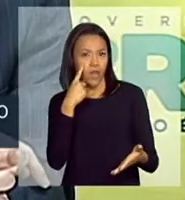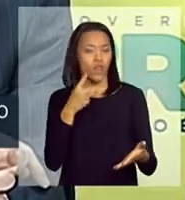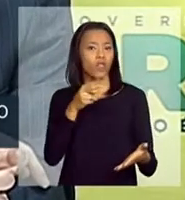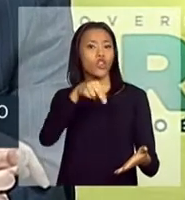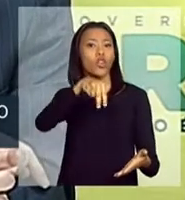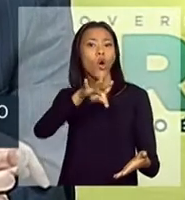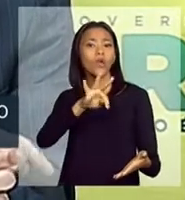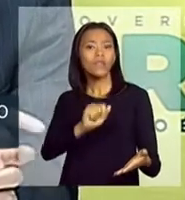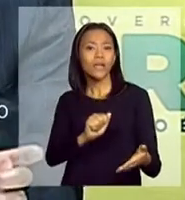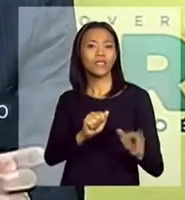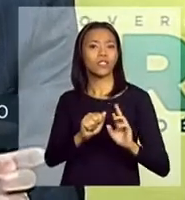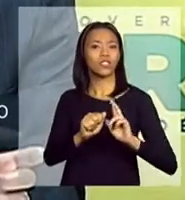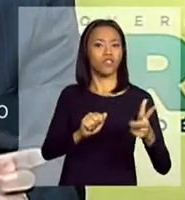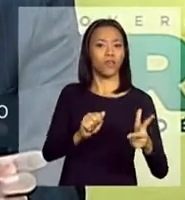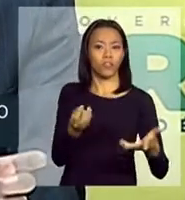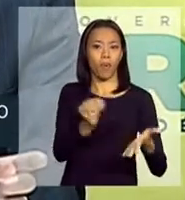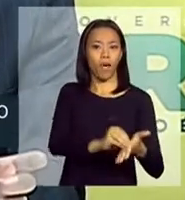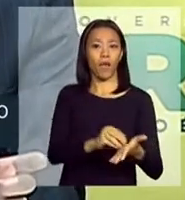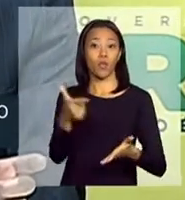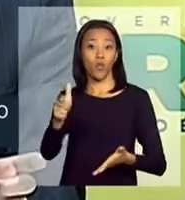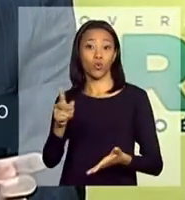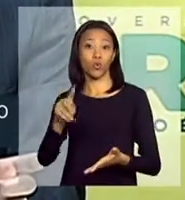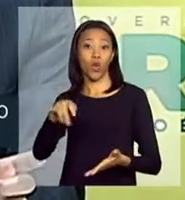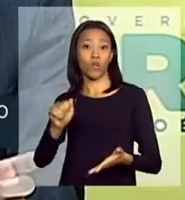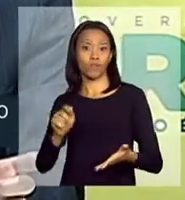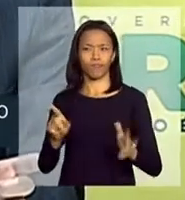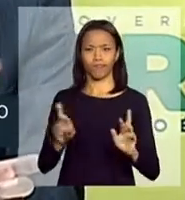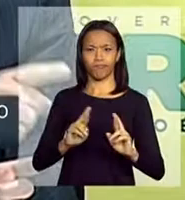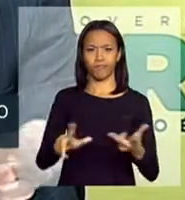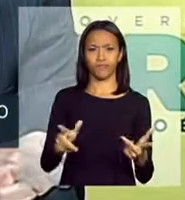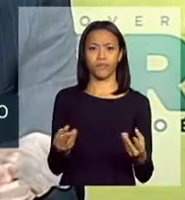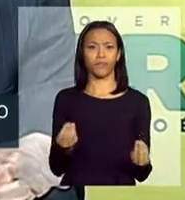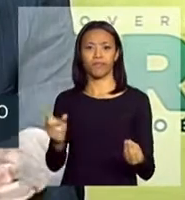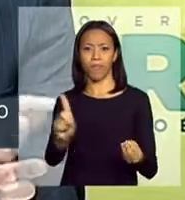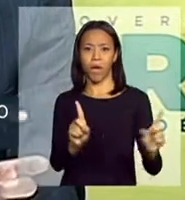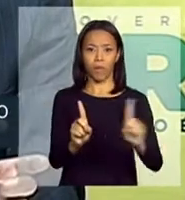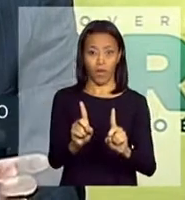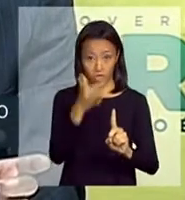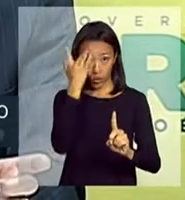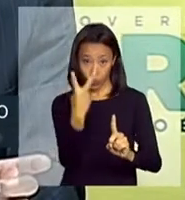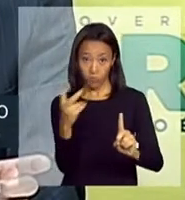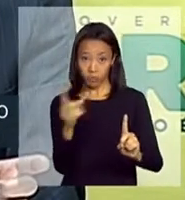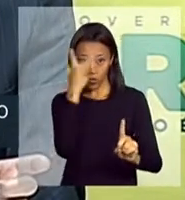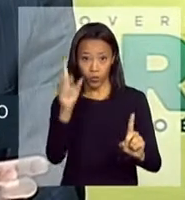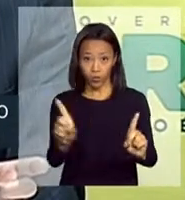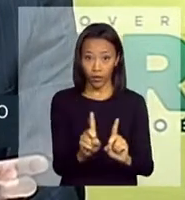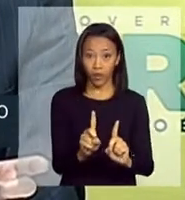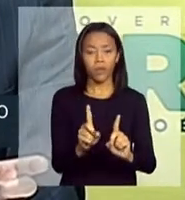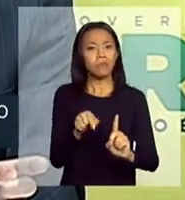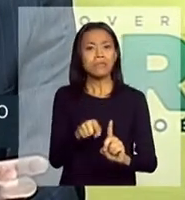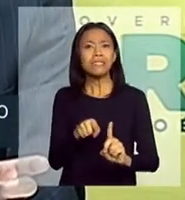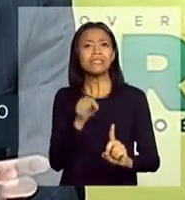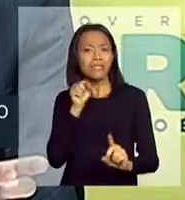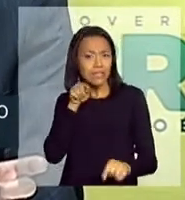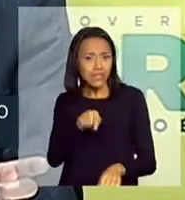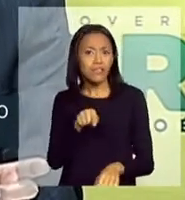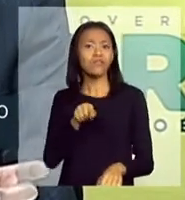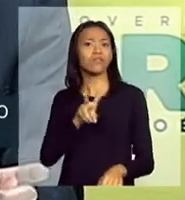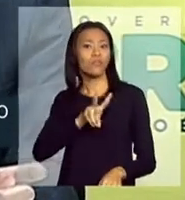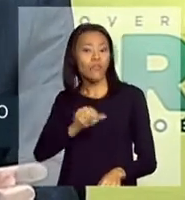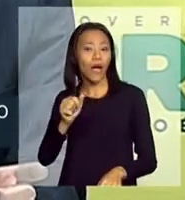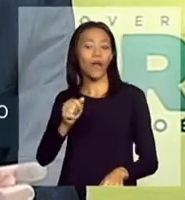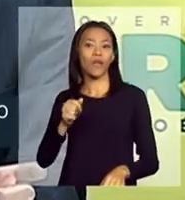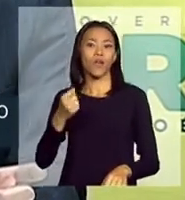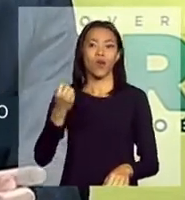diferentes é isso que a gente tem uma projeção do que significa baseado na última redação então isso impacta vai